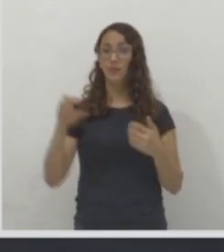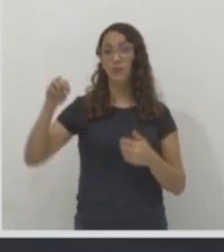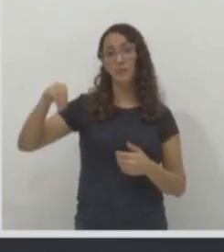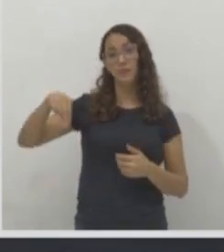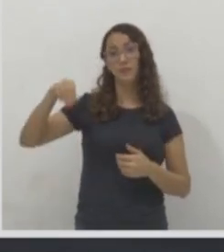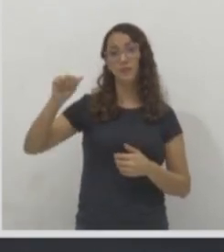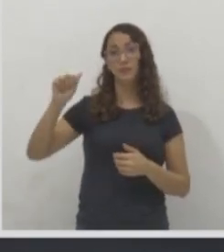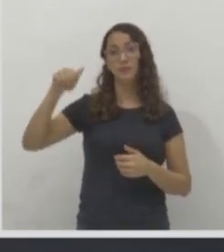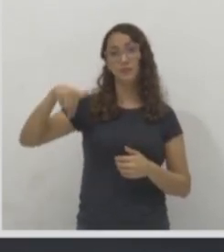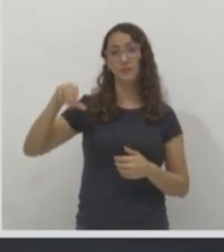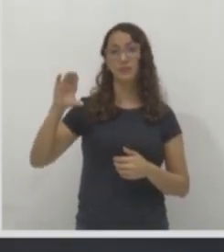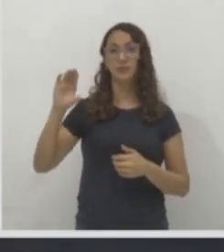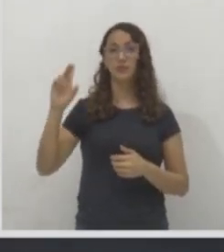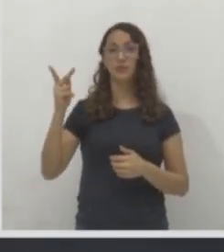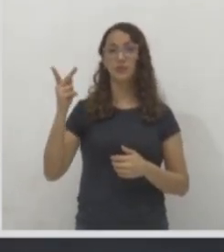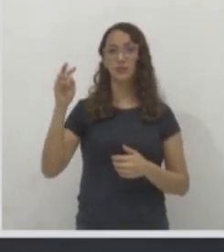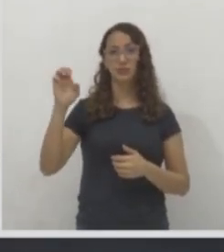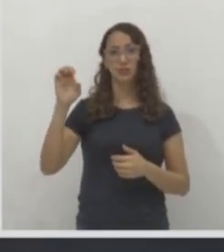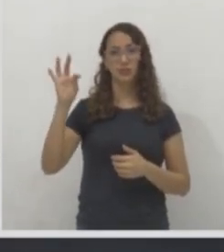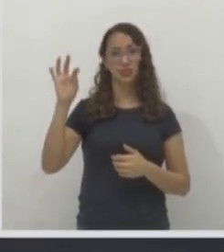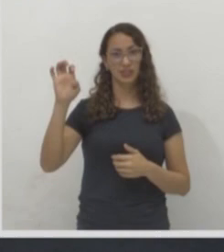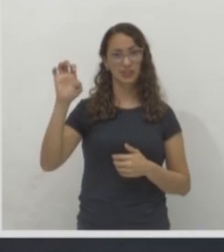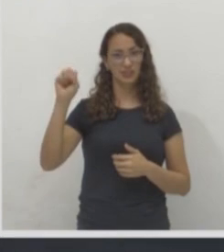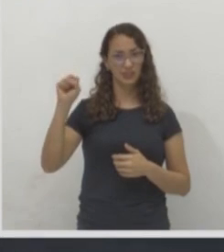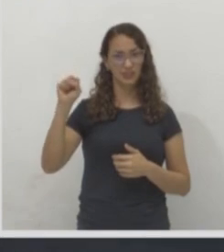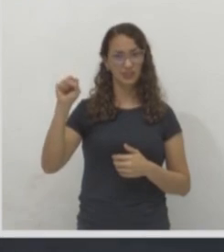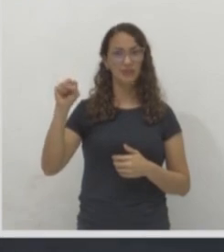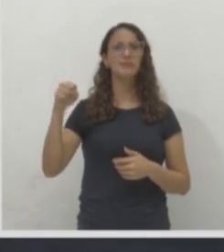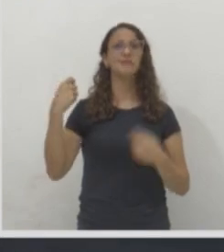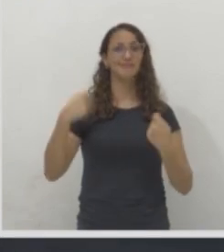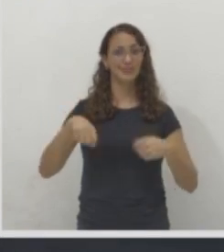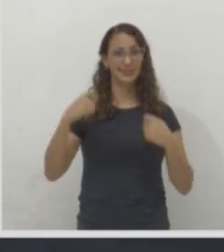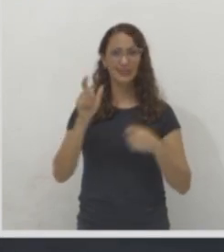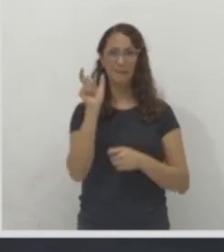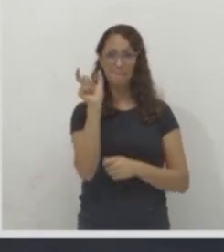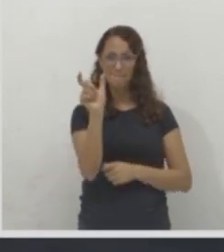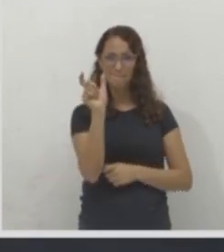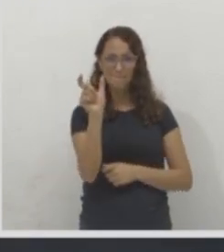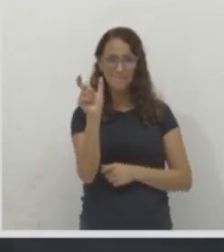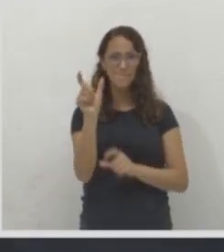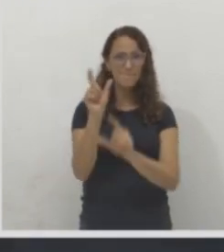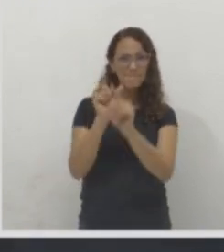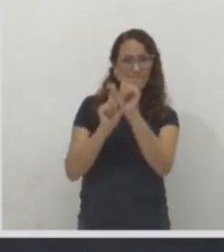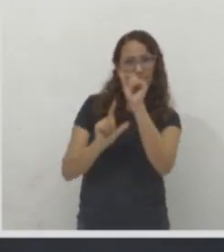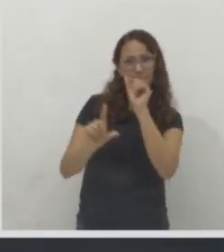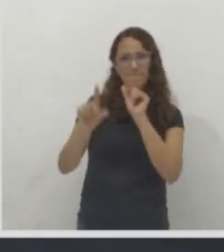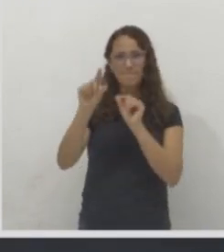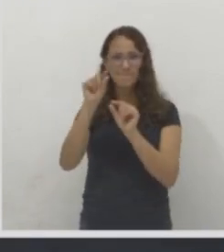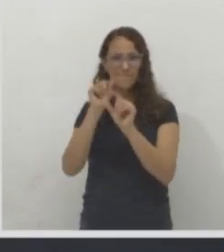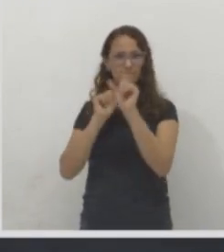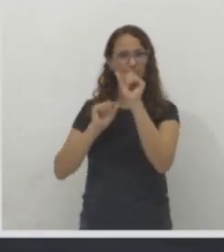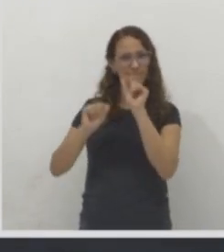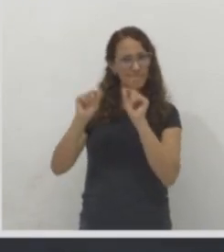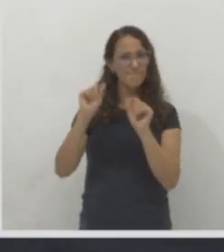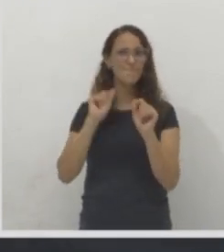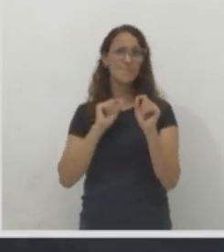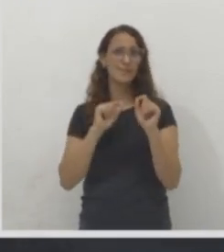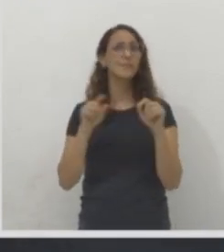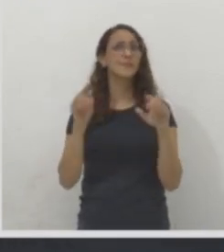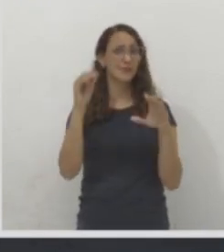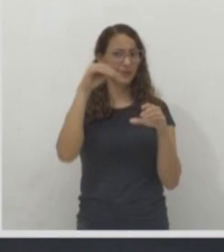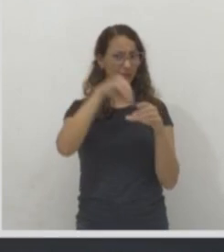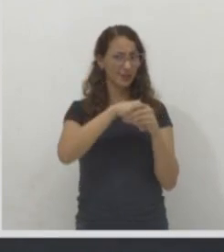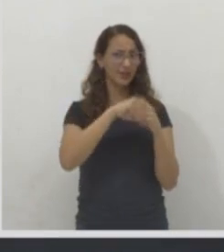escolhas de palavras. Isso é muito importante de se pensar. Até mesmo dentro do gênero